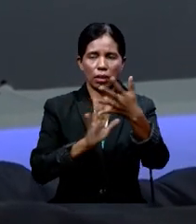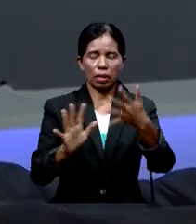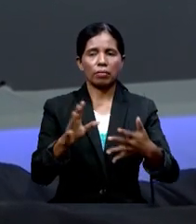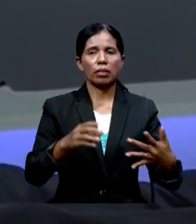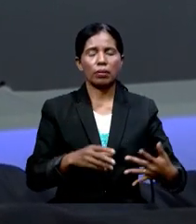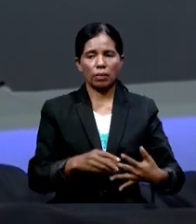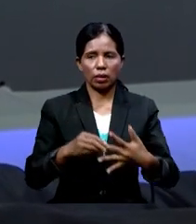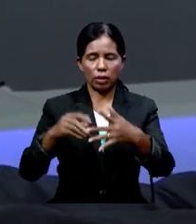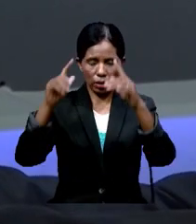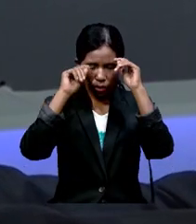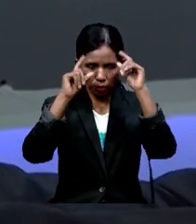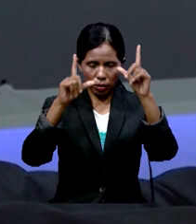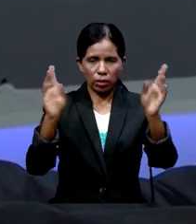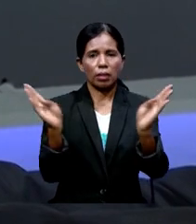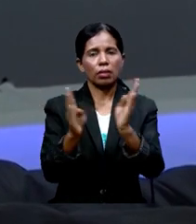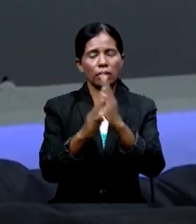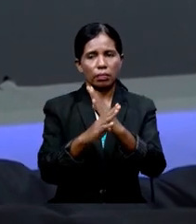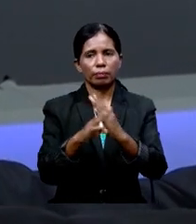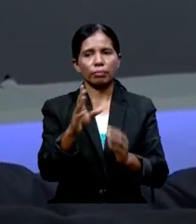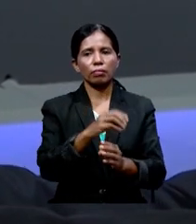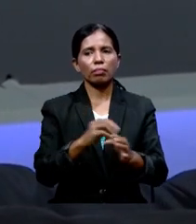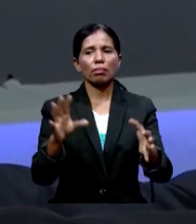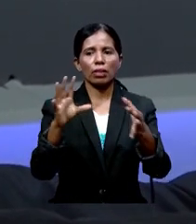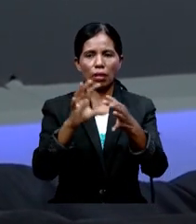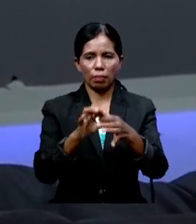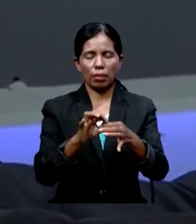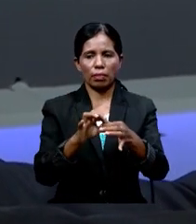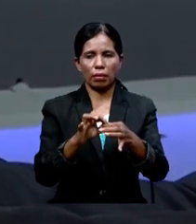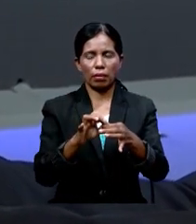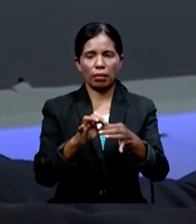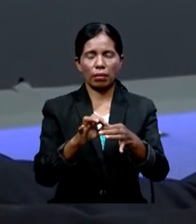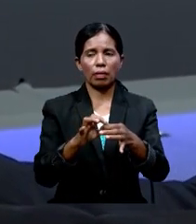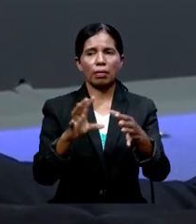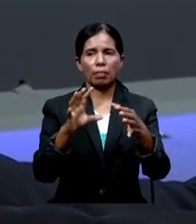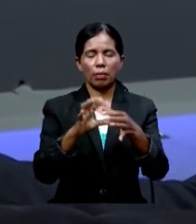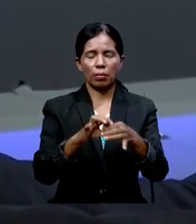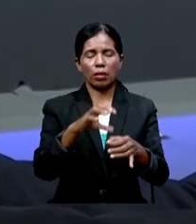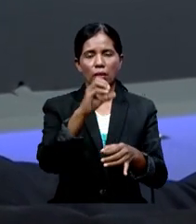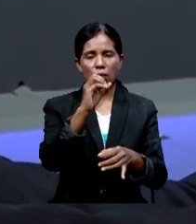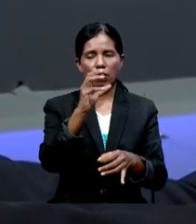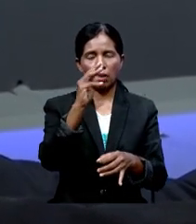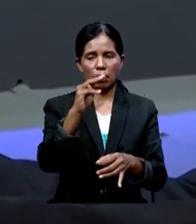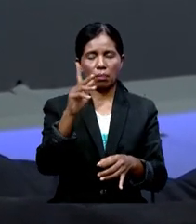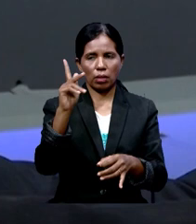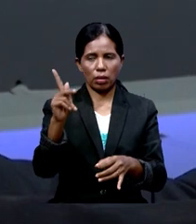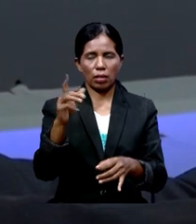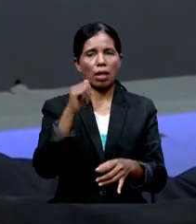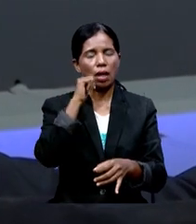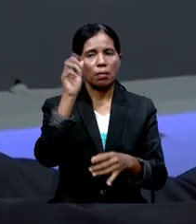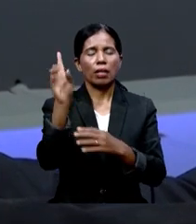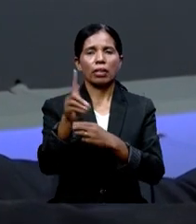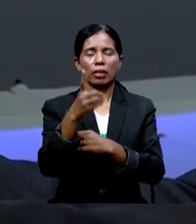oficialmente, Timor-Leste saiana. Membro acá pro pleno ba a banda dersa e